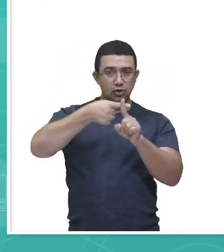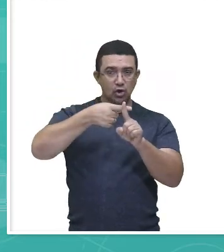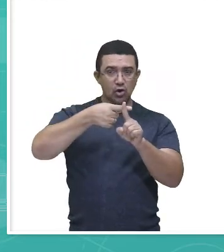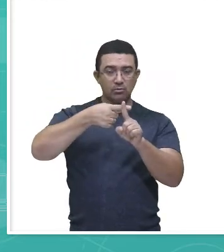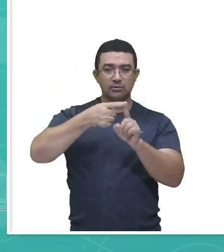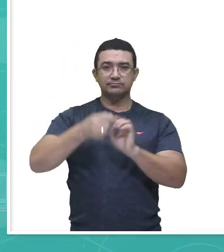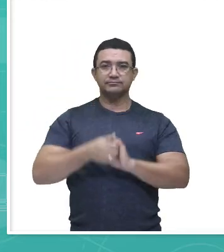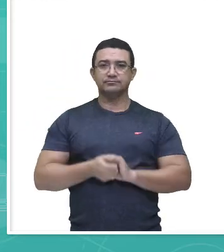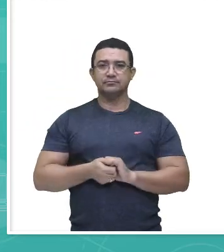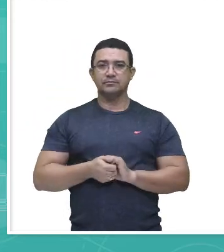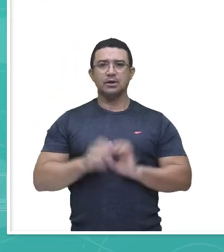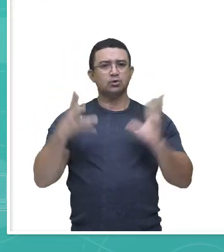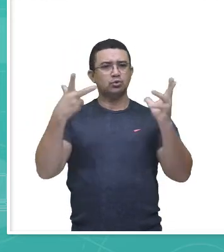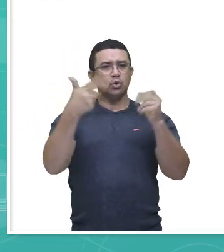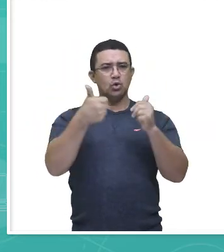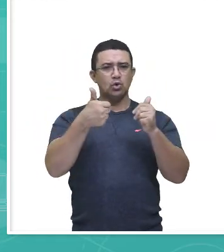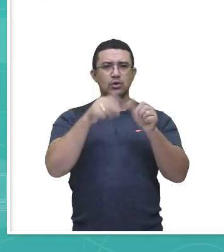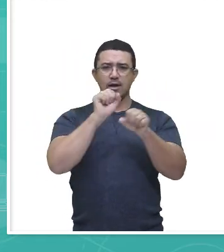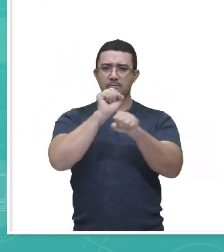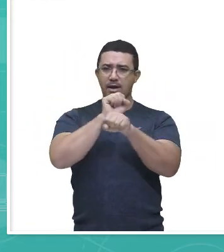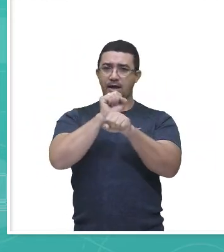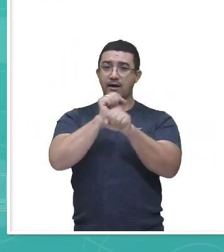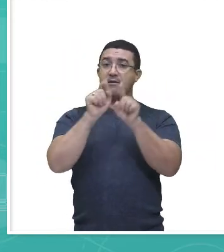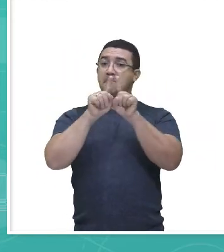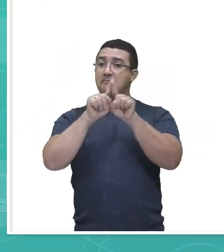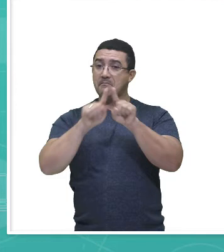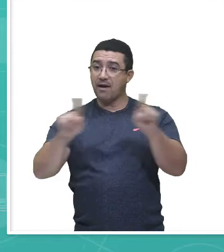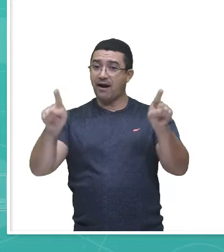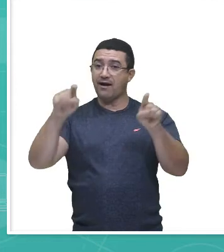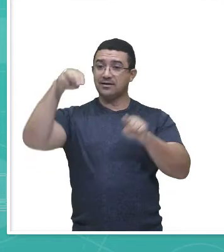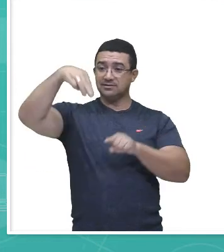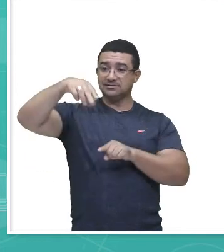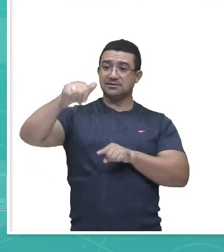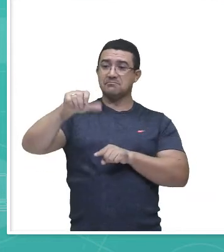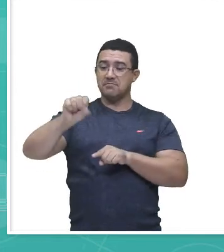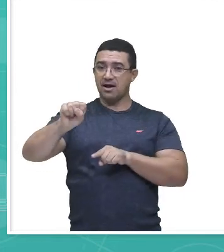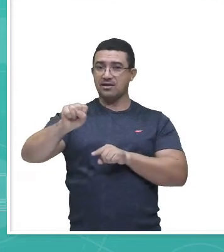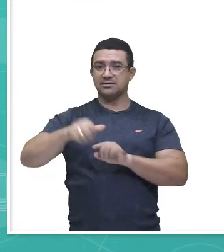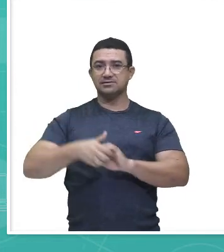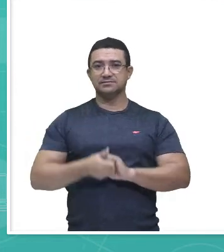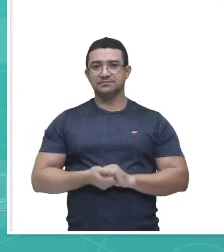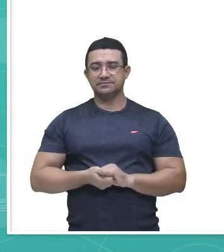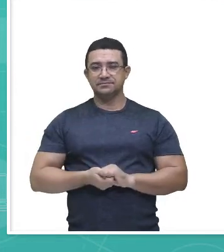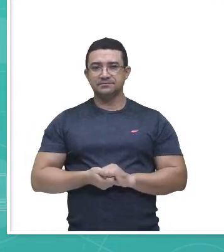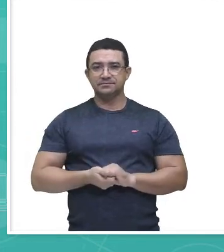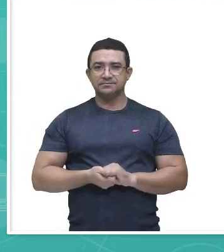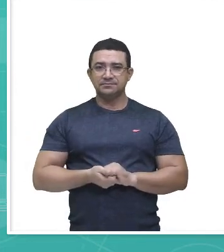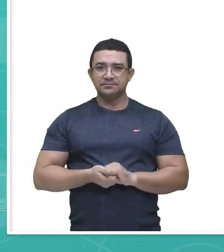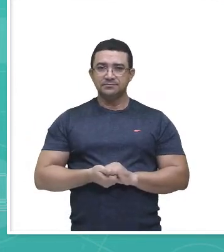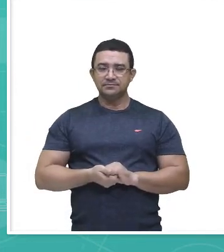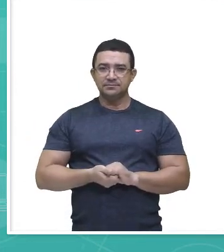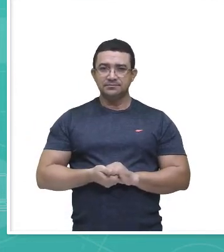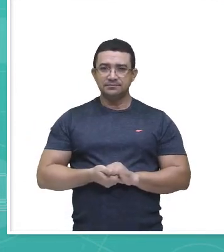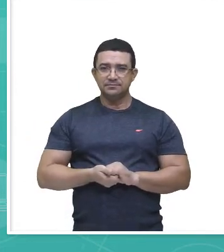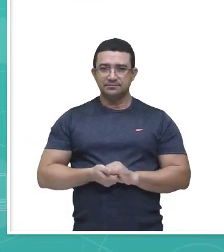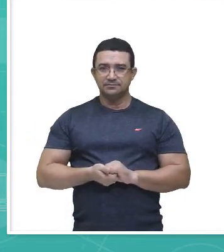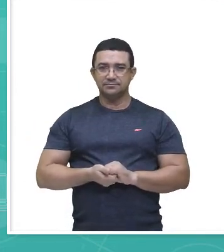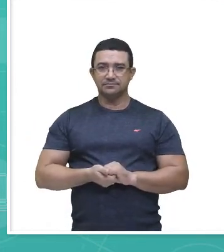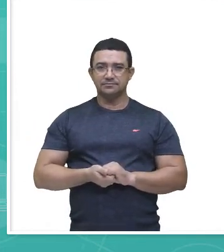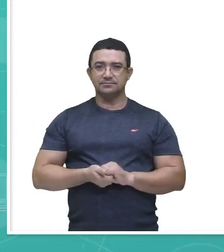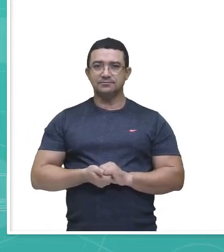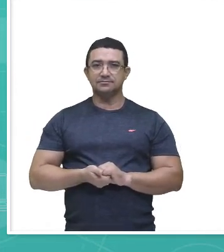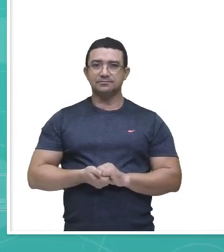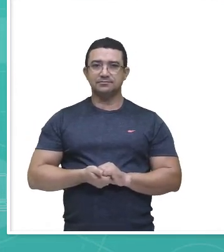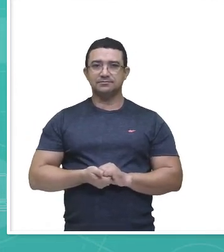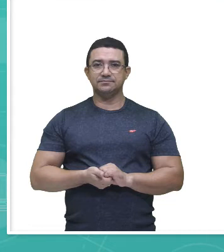todos esperavam, mas, né, que é o contrário do que a gente esperava, a gente queria que fosse.